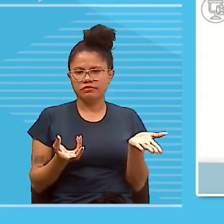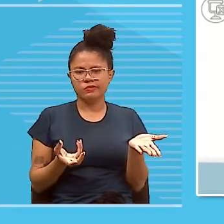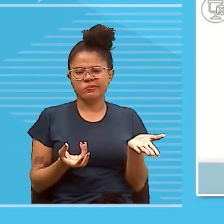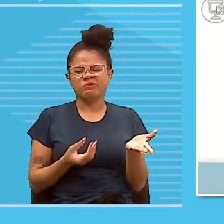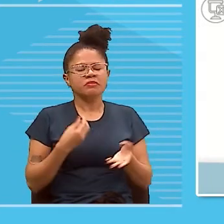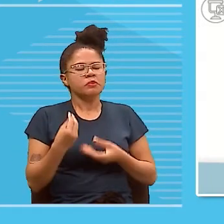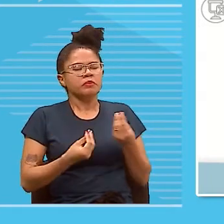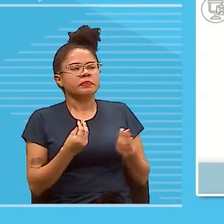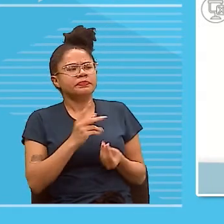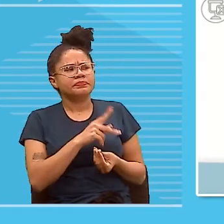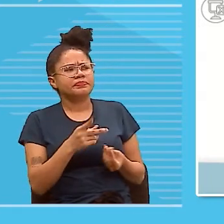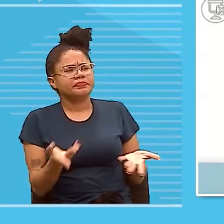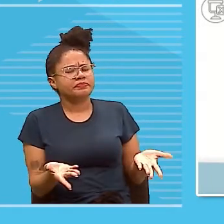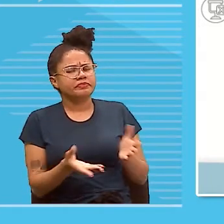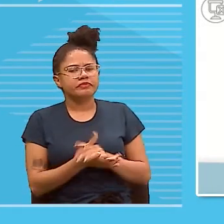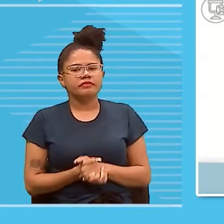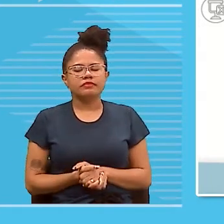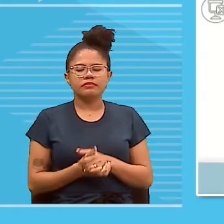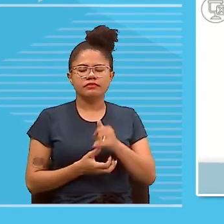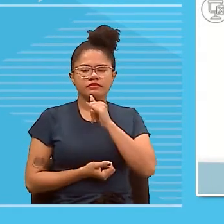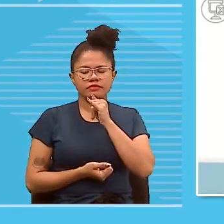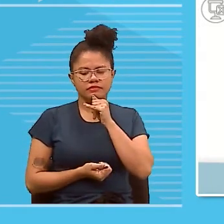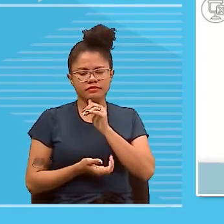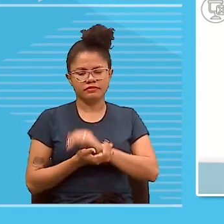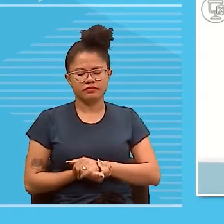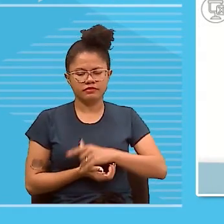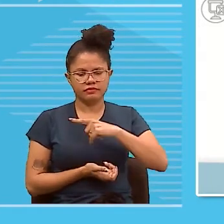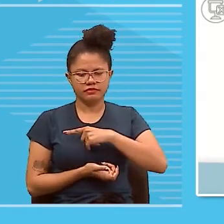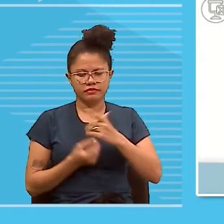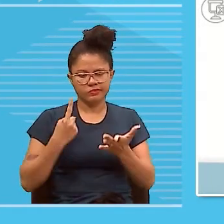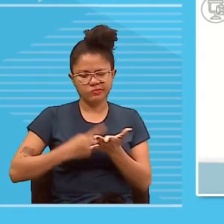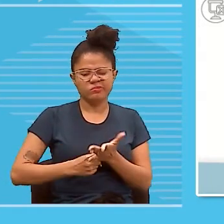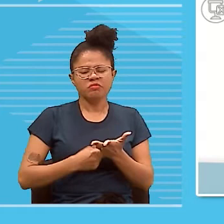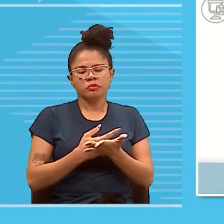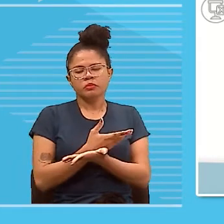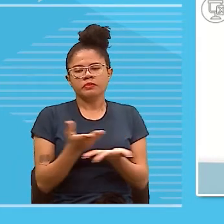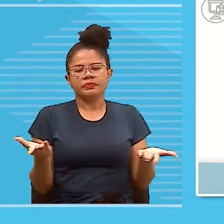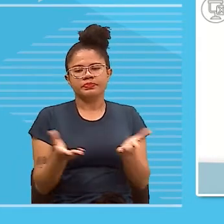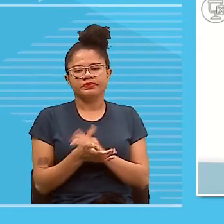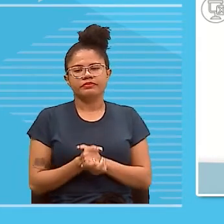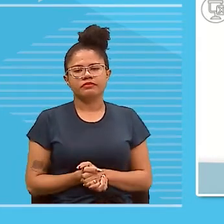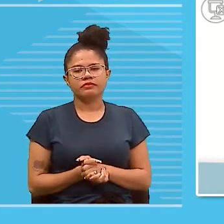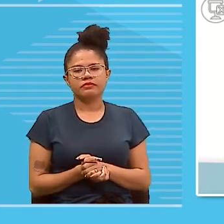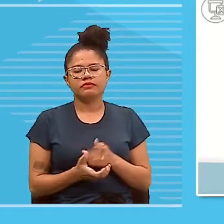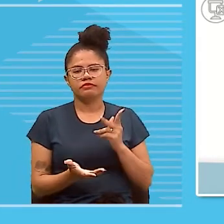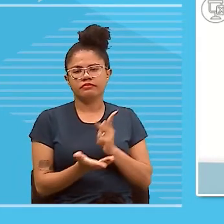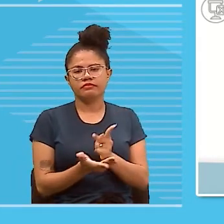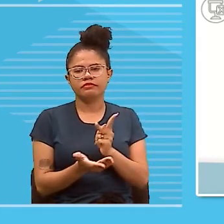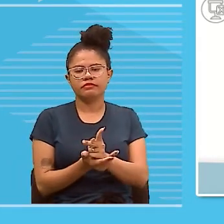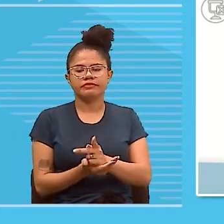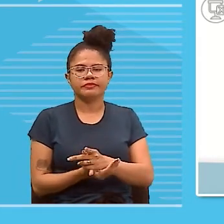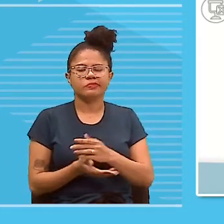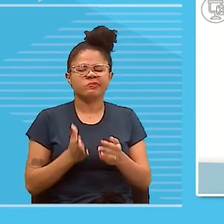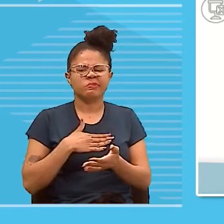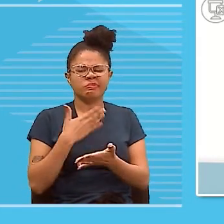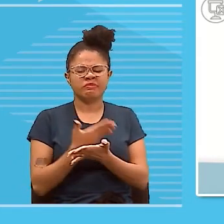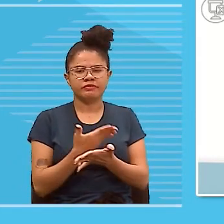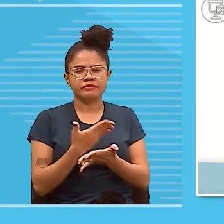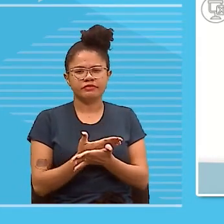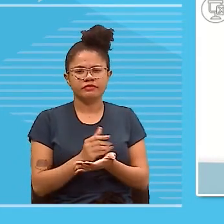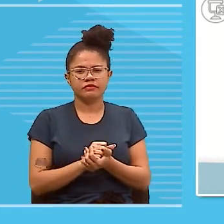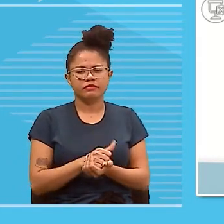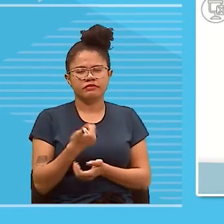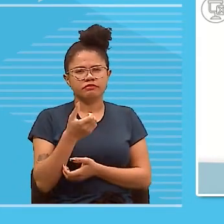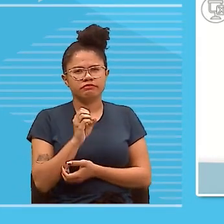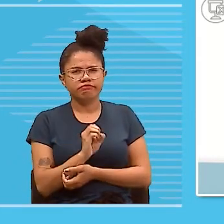Como assim prof vamos imaginar que eu tenho combinado com vocês que sempre nas minhas aulas nos 10